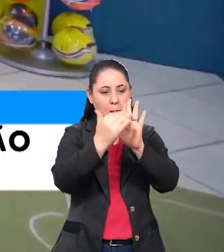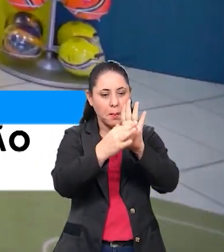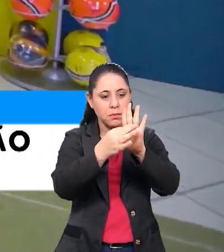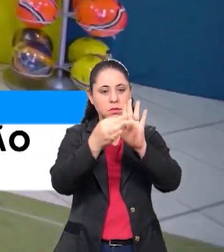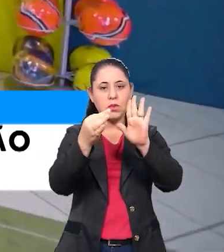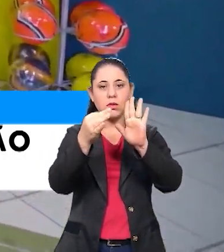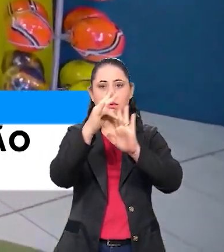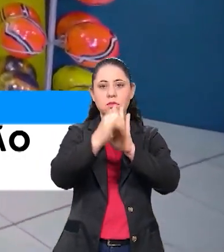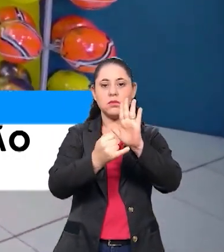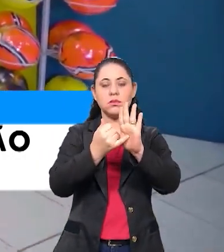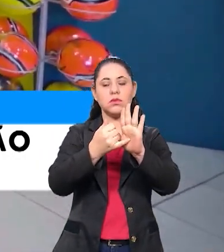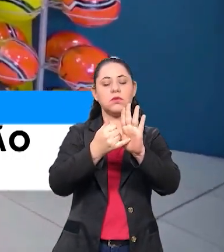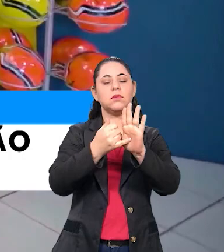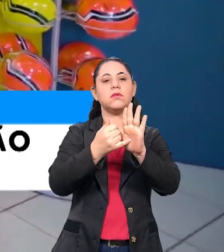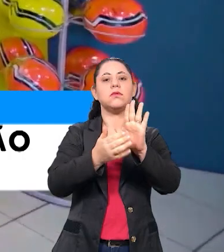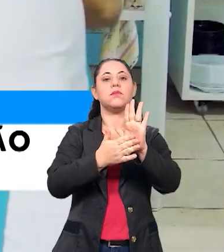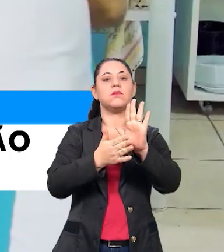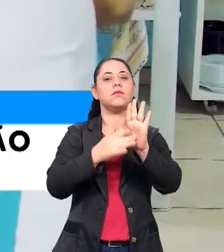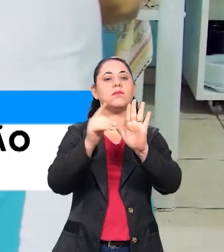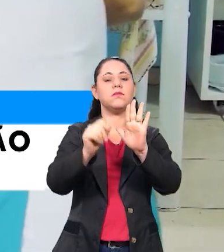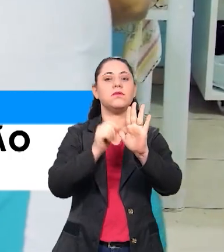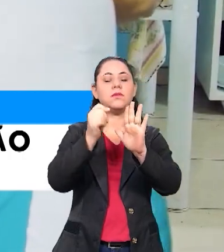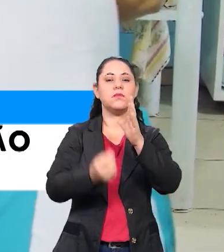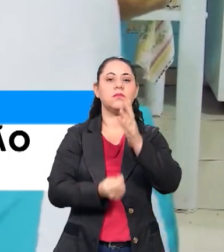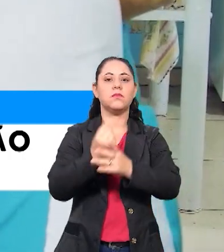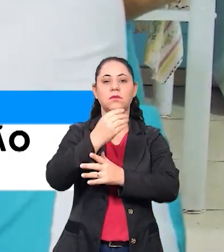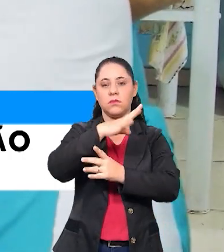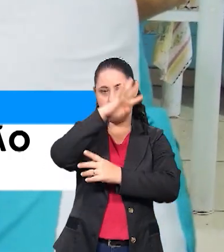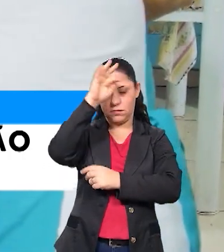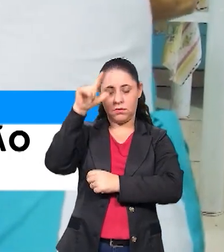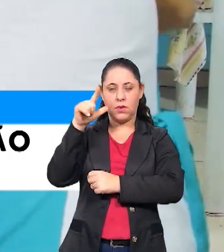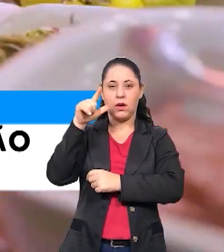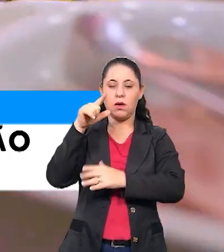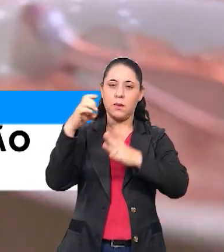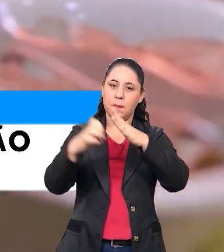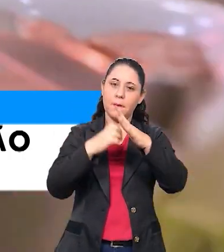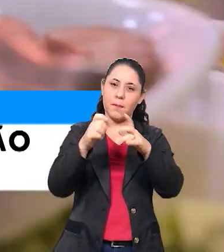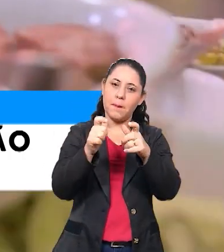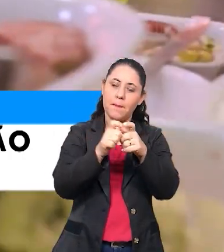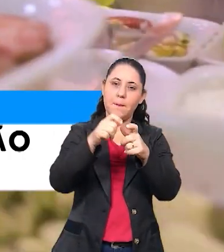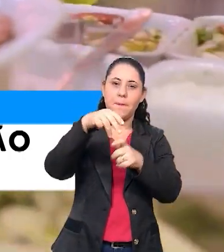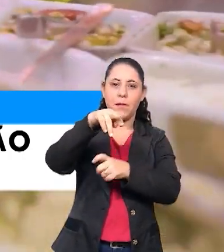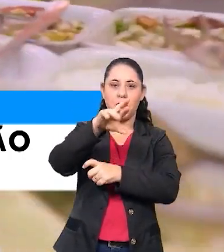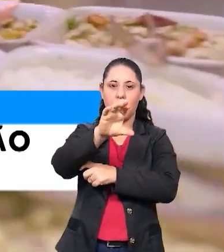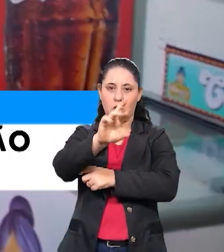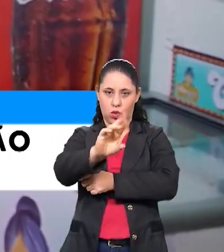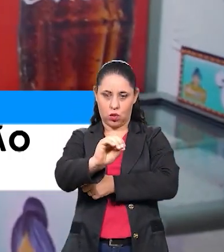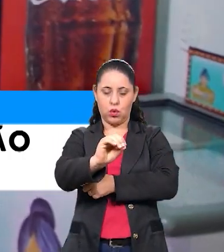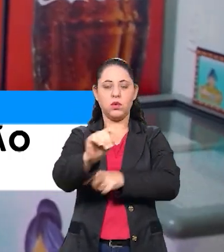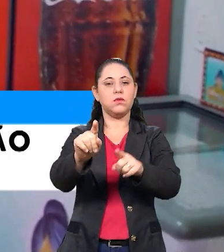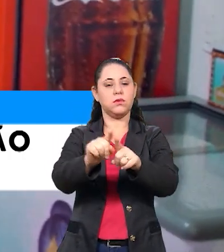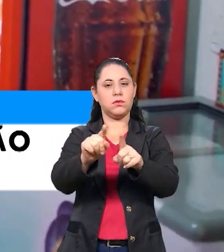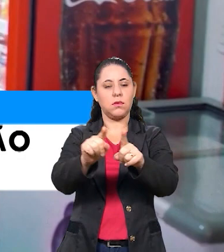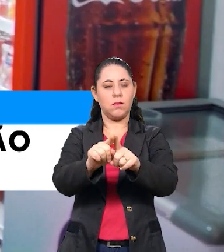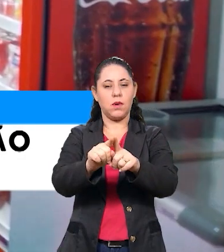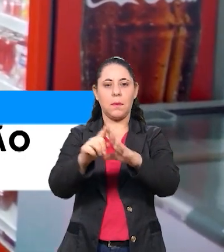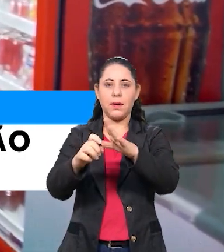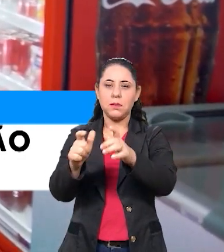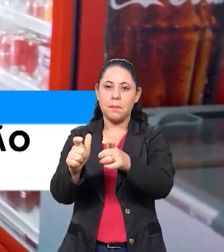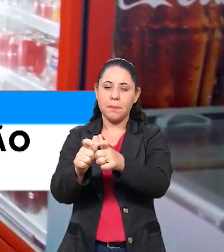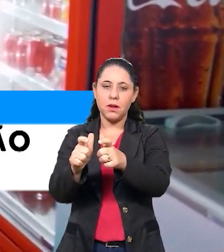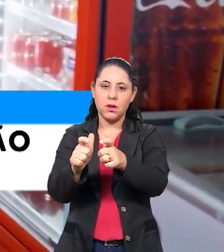a proposta que institui em Mato Grosso do Sul o Estatuto da Microempresa, da Empresa de Pequeno Porte e do